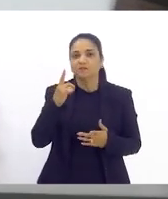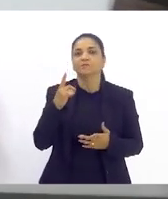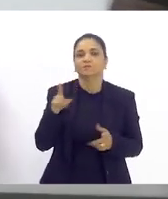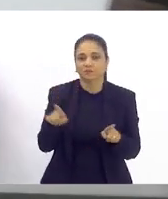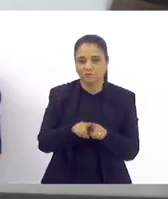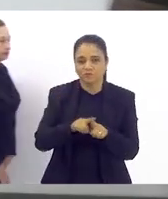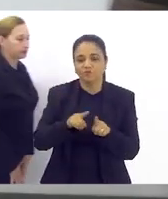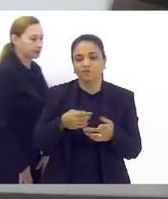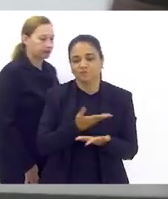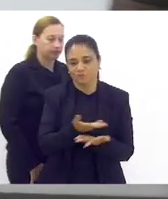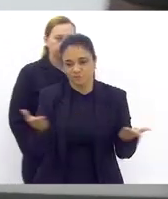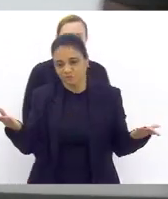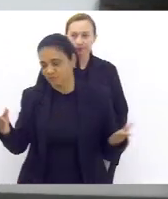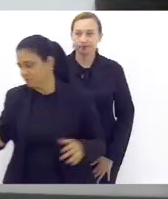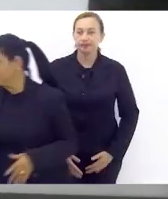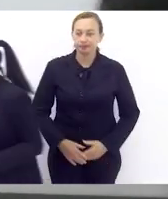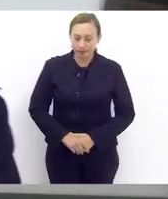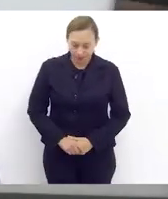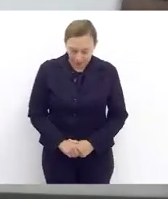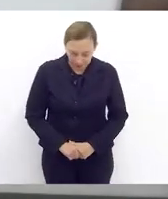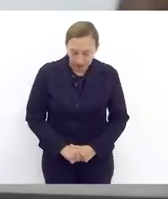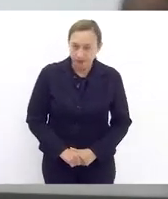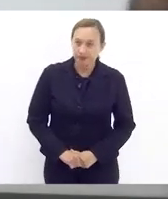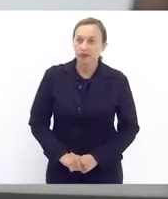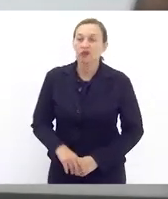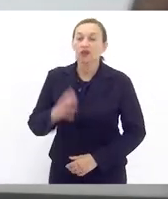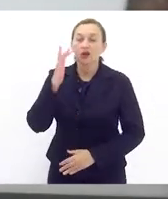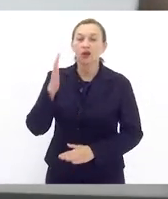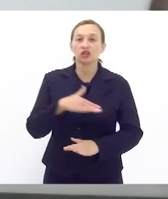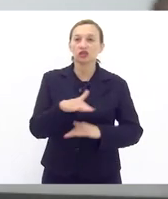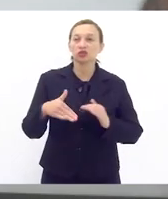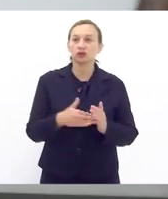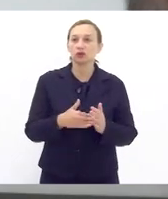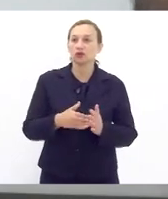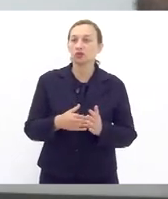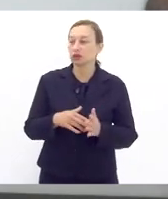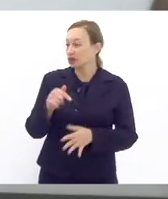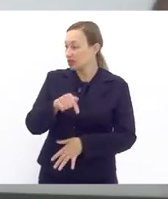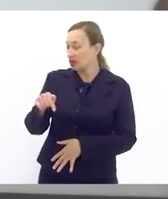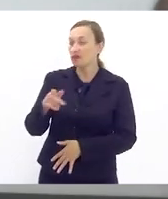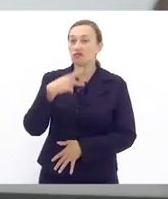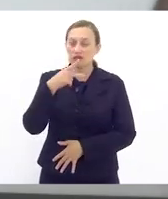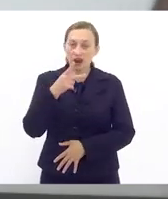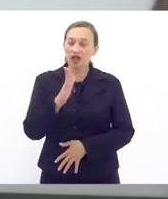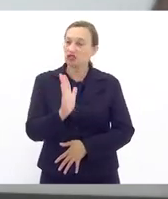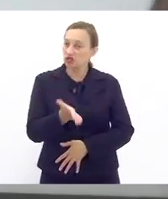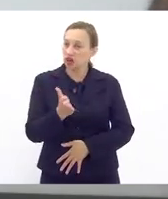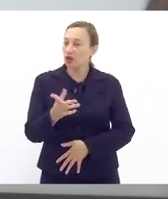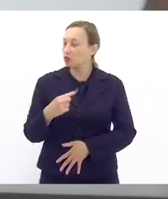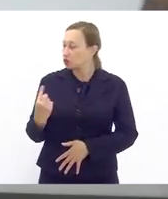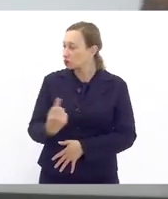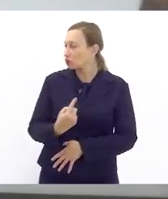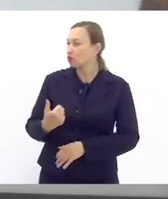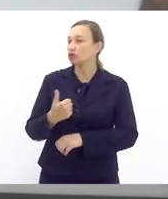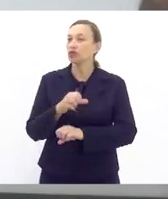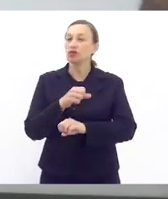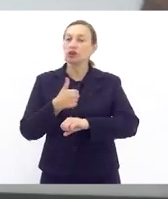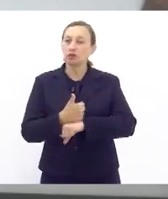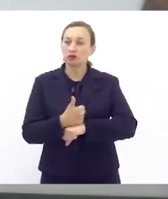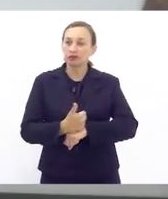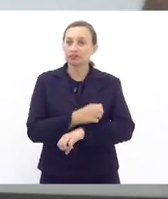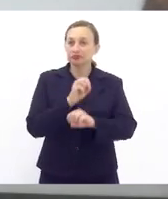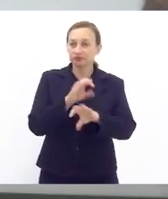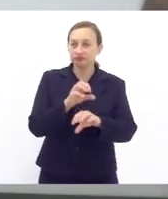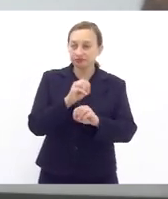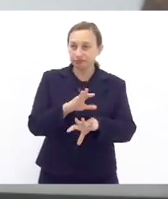e todos do plenário e acho que todas as falas aqui já falaram por nós profissionais da educação que estamos